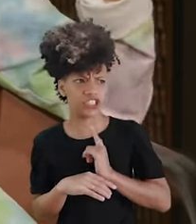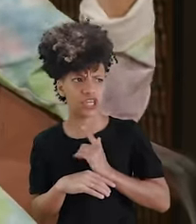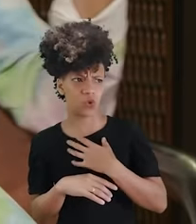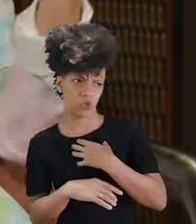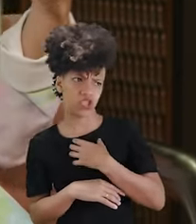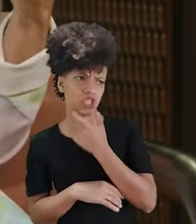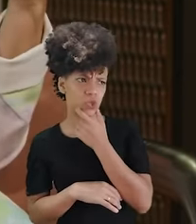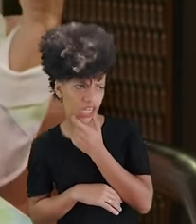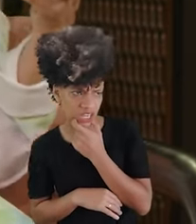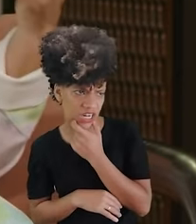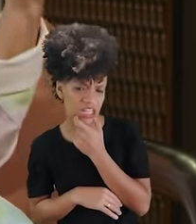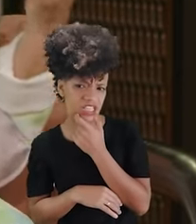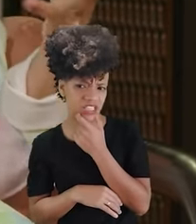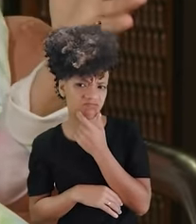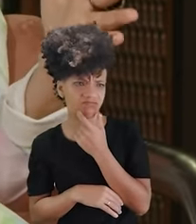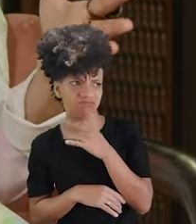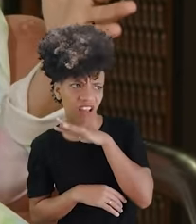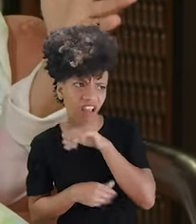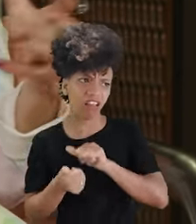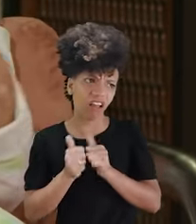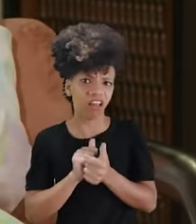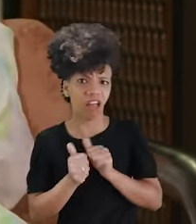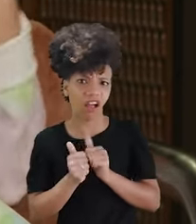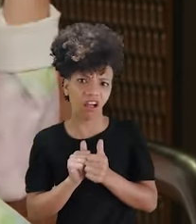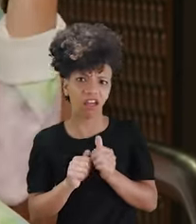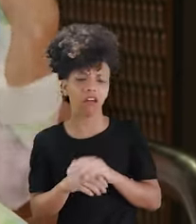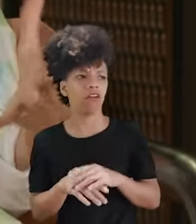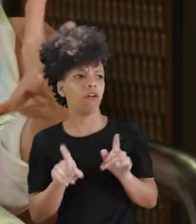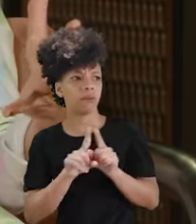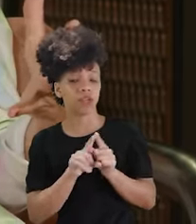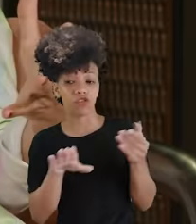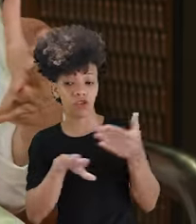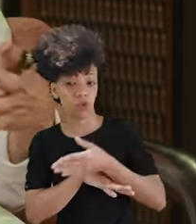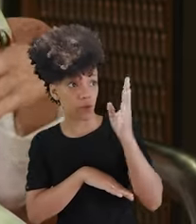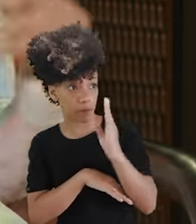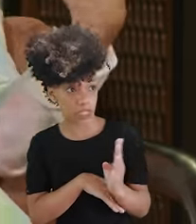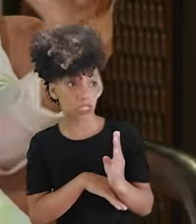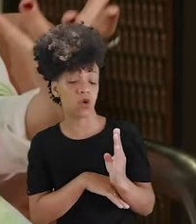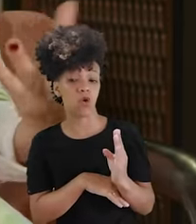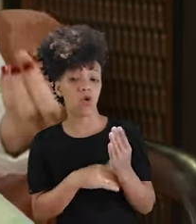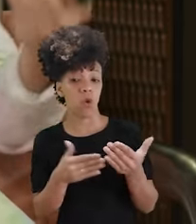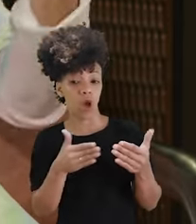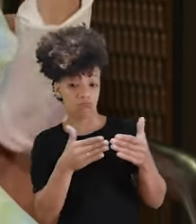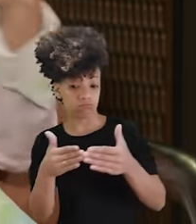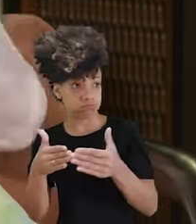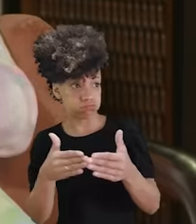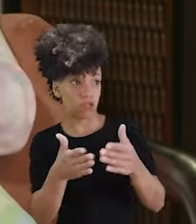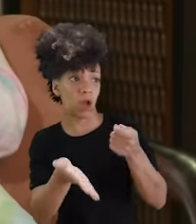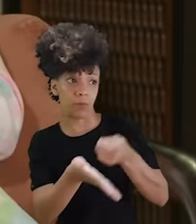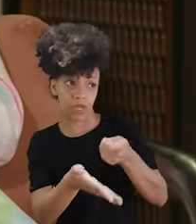tinham lá do inglês ainda E aí gessado né Foi quando eles vieram para cá para o Brasil com uma